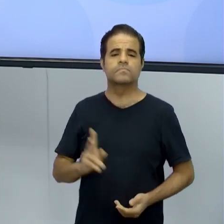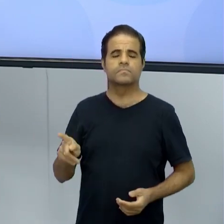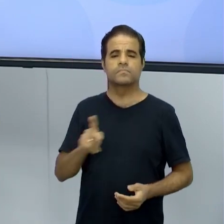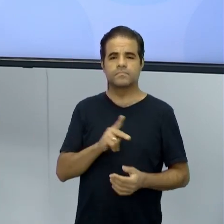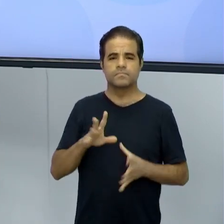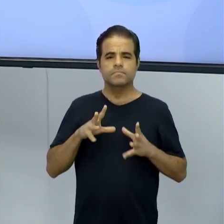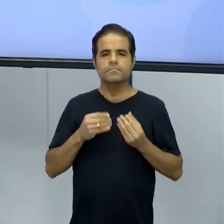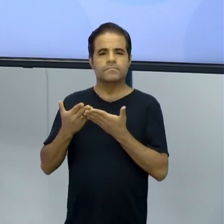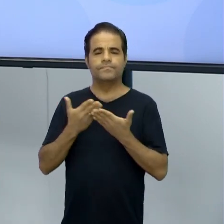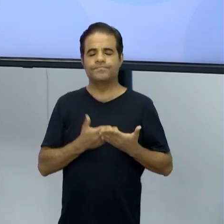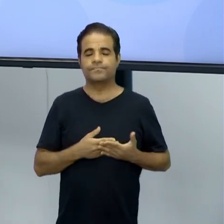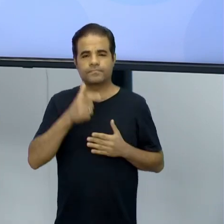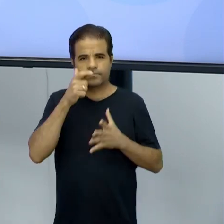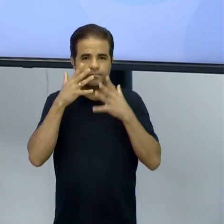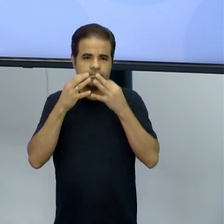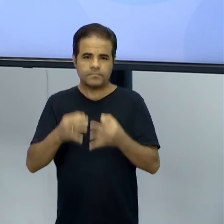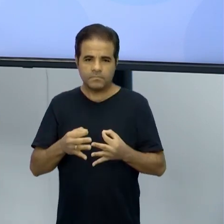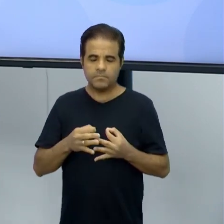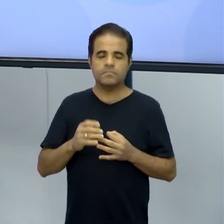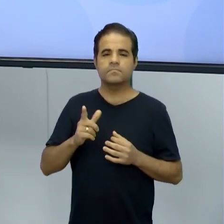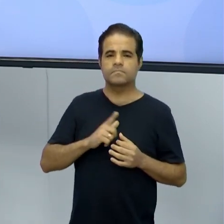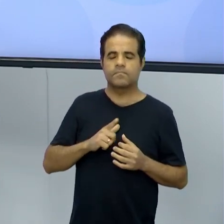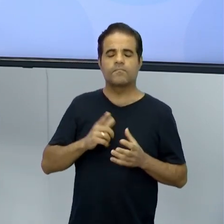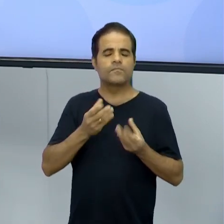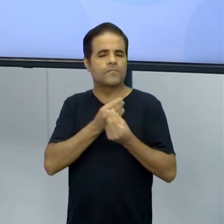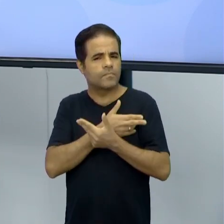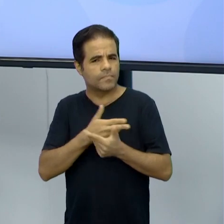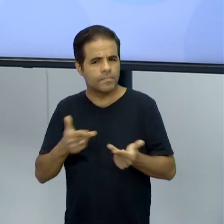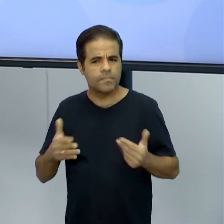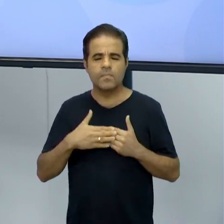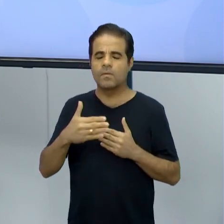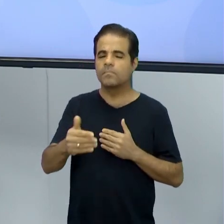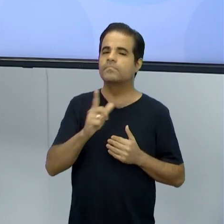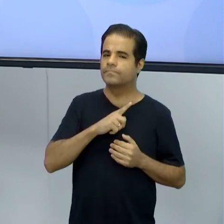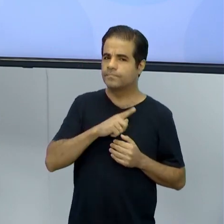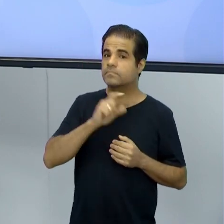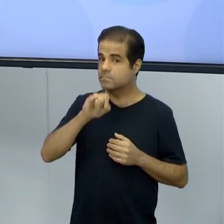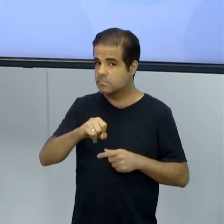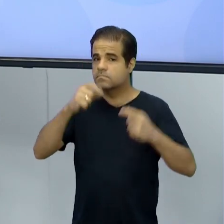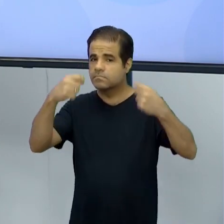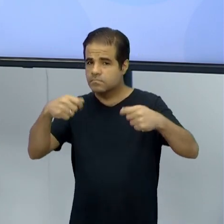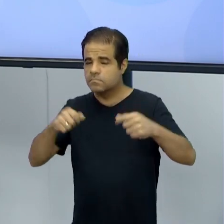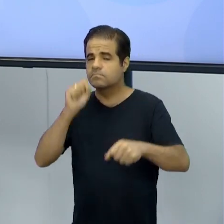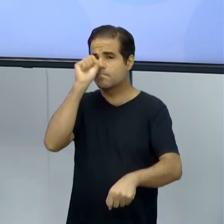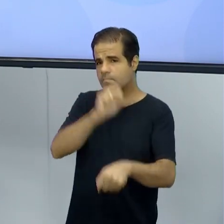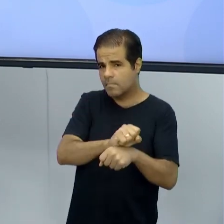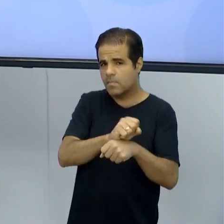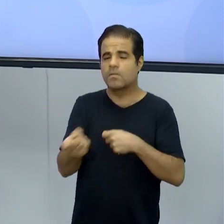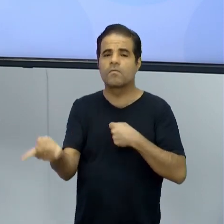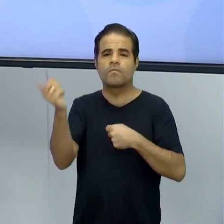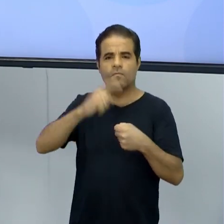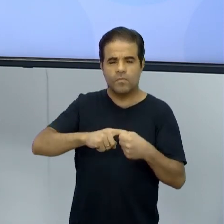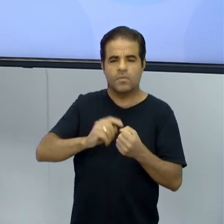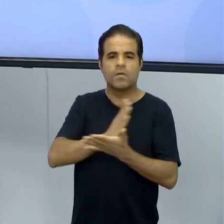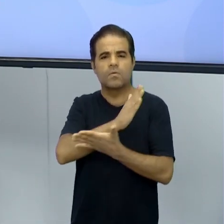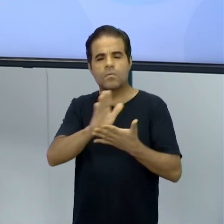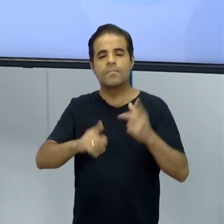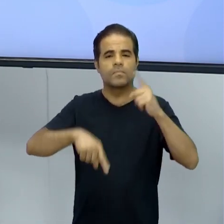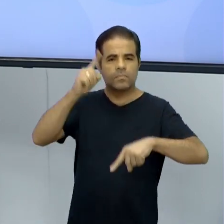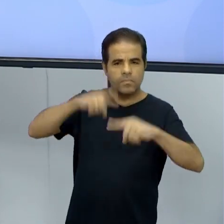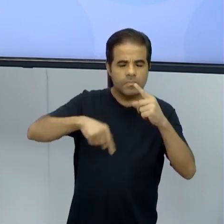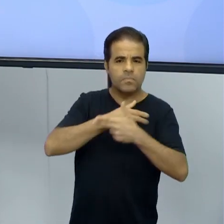Professor, estudante, preste bem atenção que essa aula tem muita coisa, mas se precisar, dá uma pausa, retoma algumas coisas, alguns